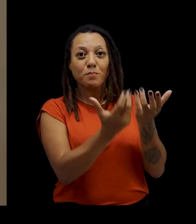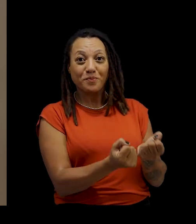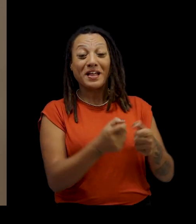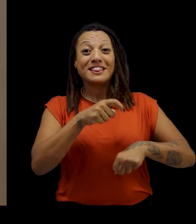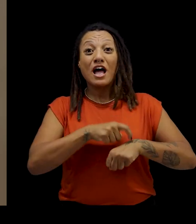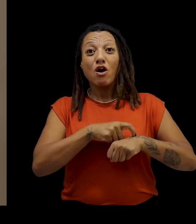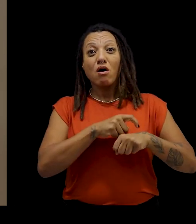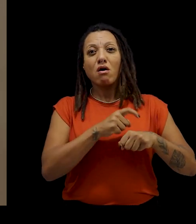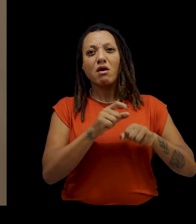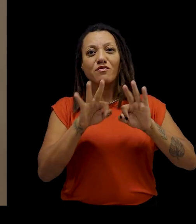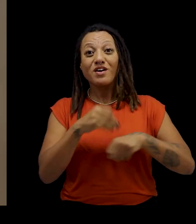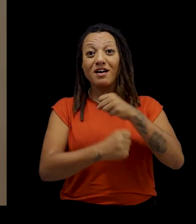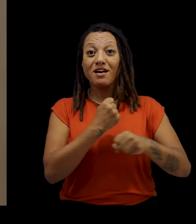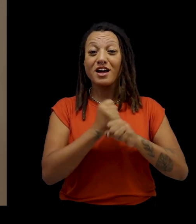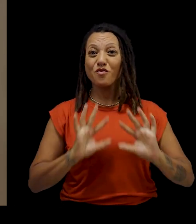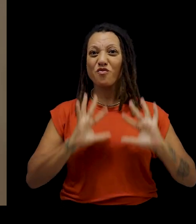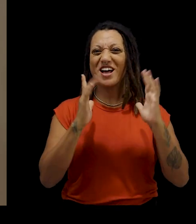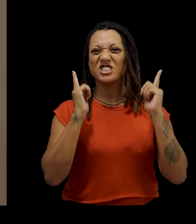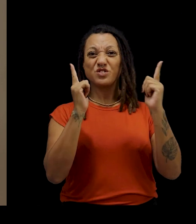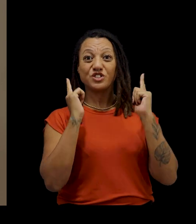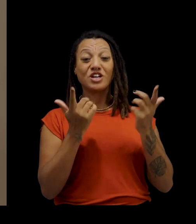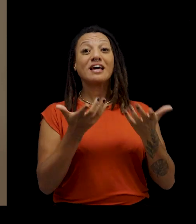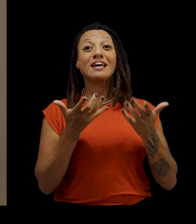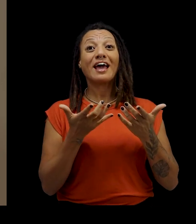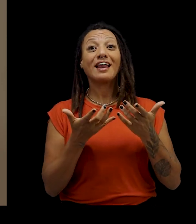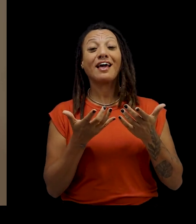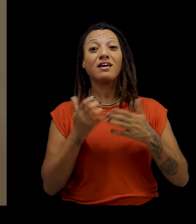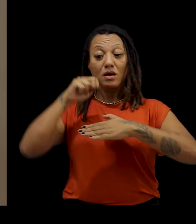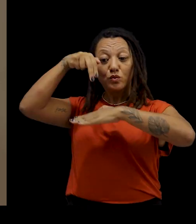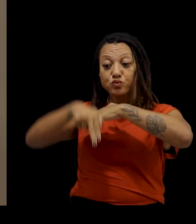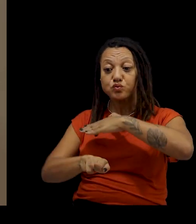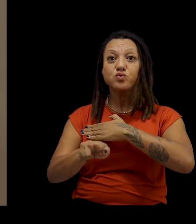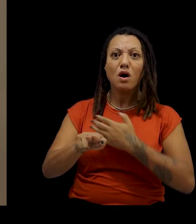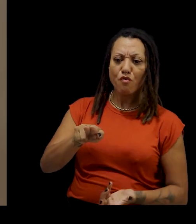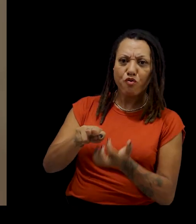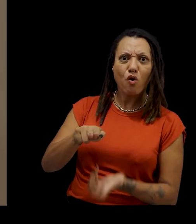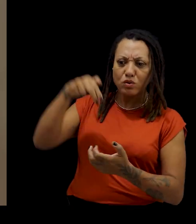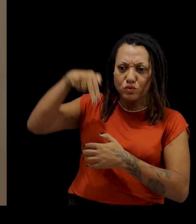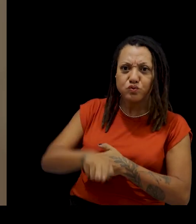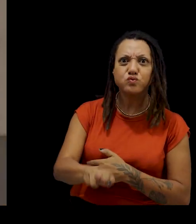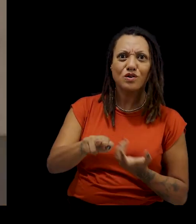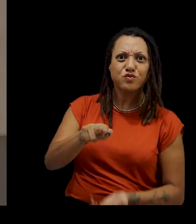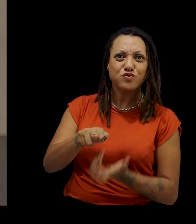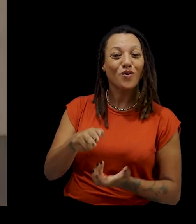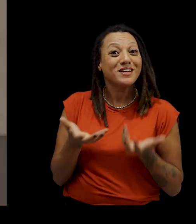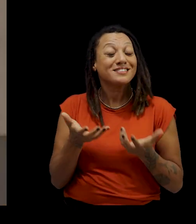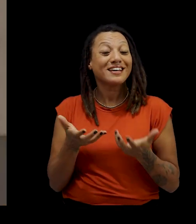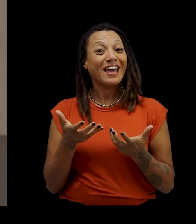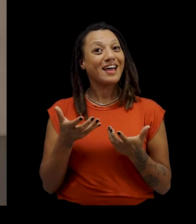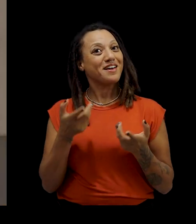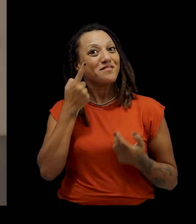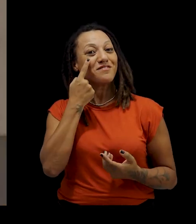e apagando incêndios. Na hora que eles vão fazer uma festa de final do ano e se divertir, eles querem escorregar nesse incêndio. Então, de algum jeito, eles